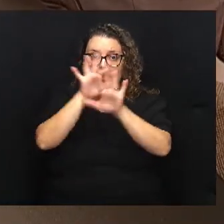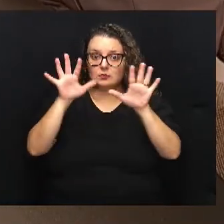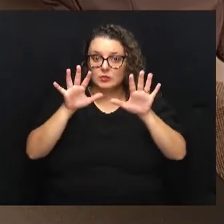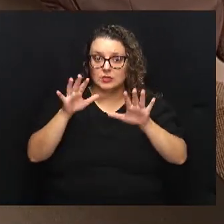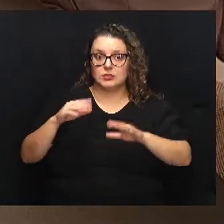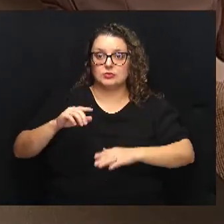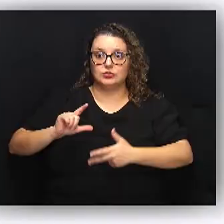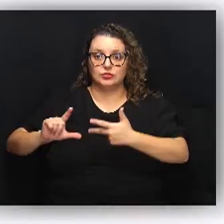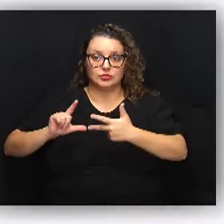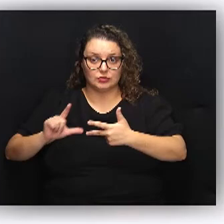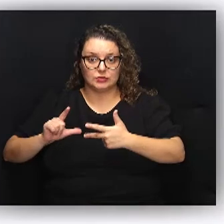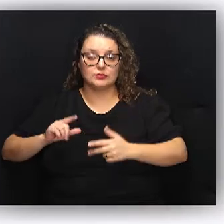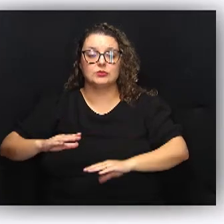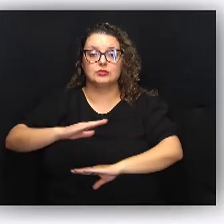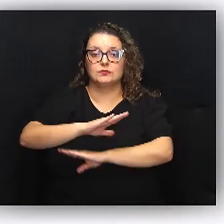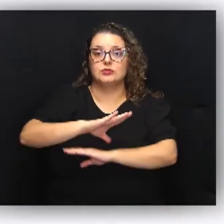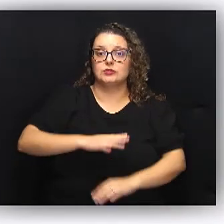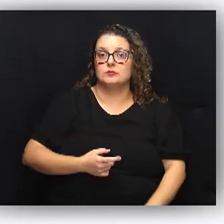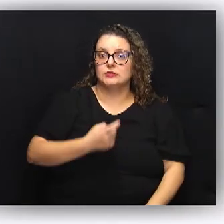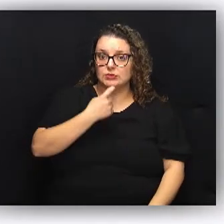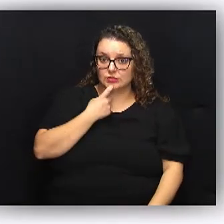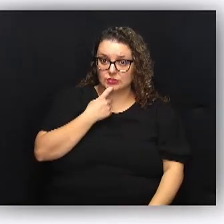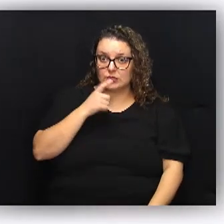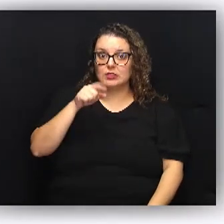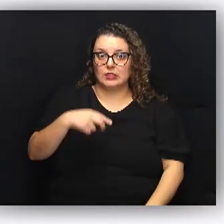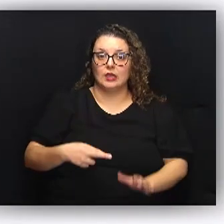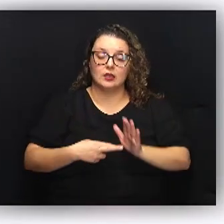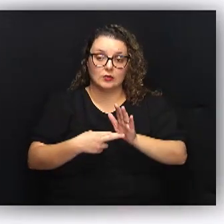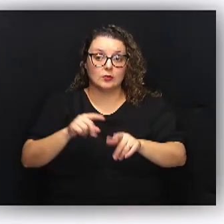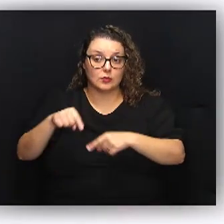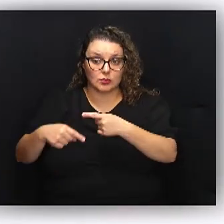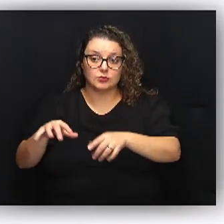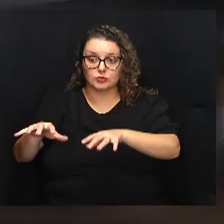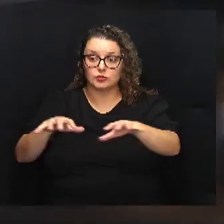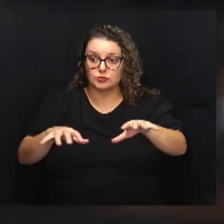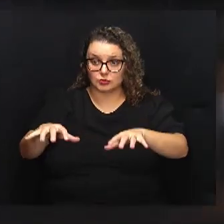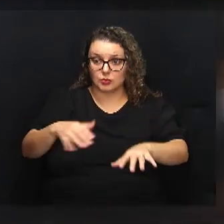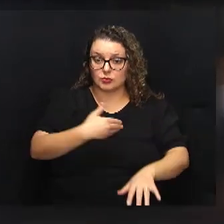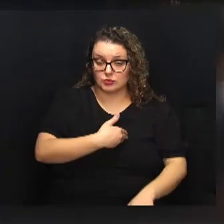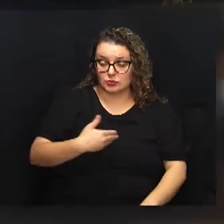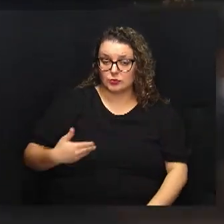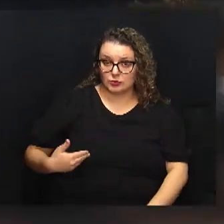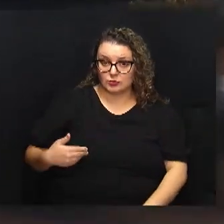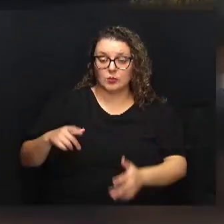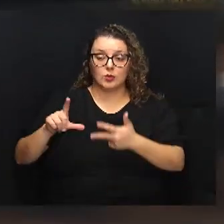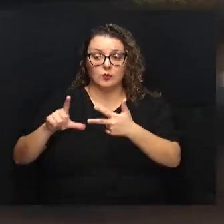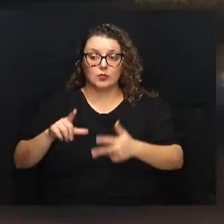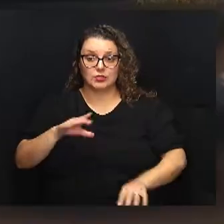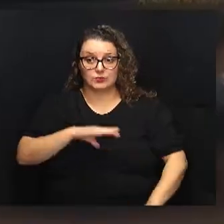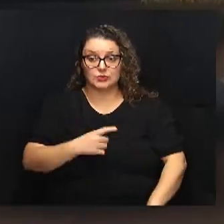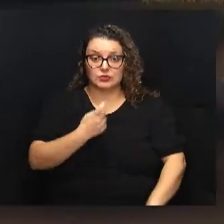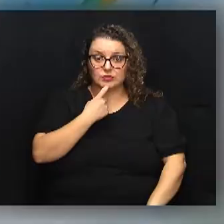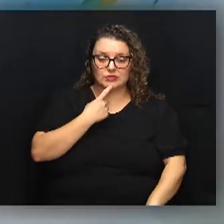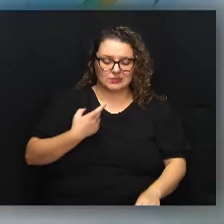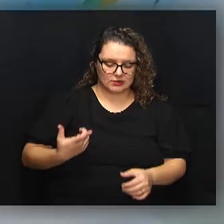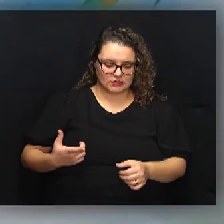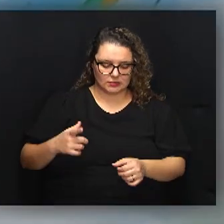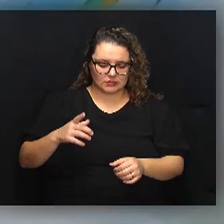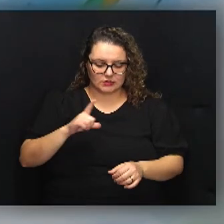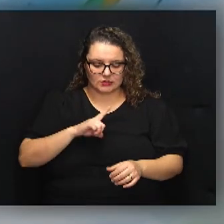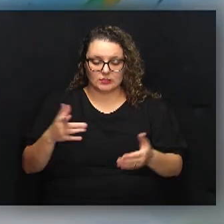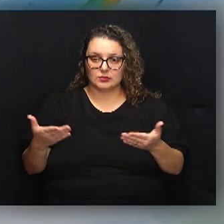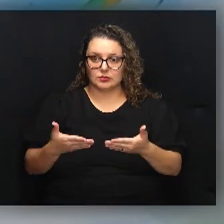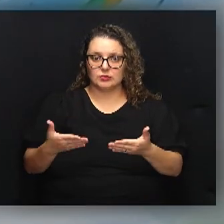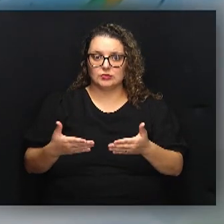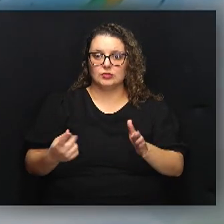de Leis de Campinas, que atualmente é referência para os outros órgãos públicos. O Legislativo campineiro possui hoje em dia o